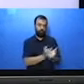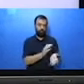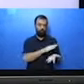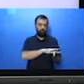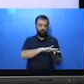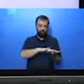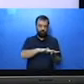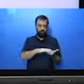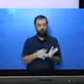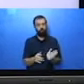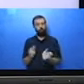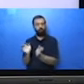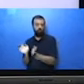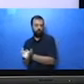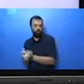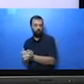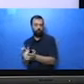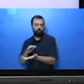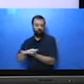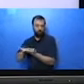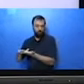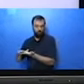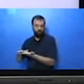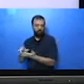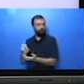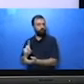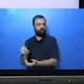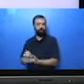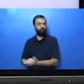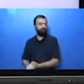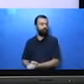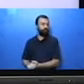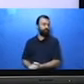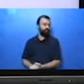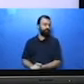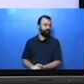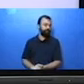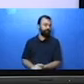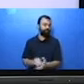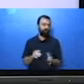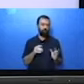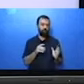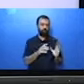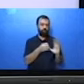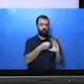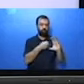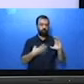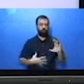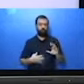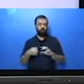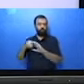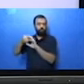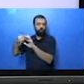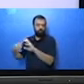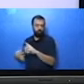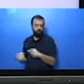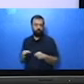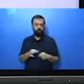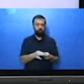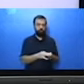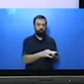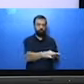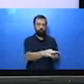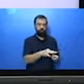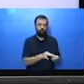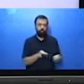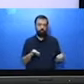planas e as não planas. Logo, o que caracteriza cada grupo são as dimensões que as formas